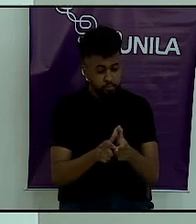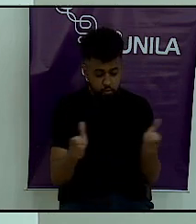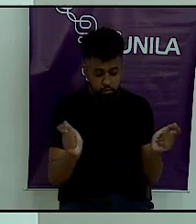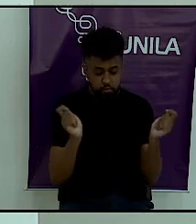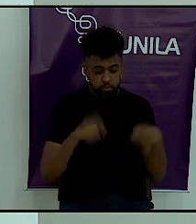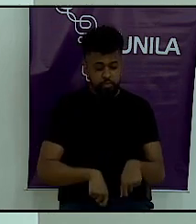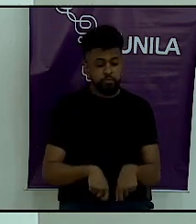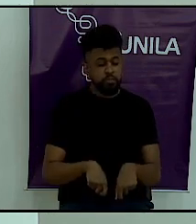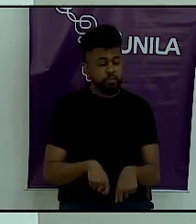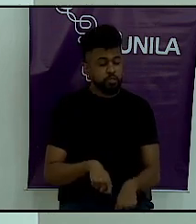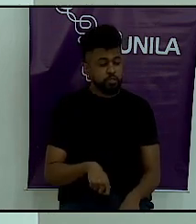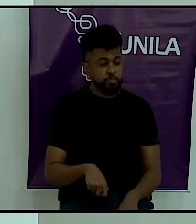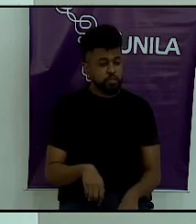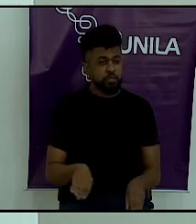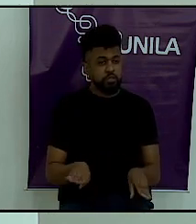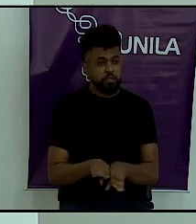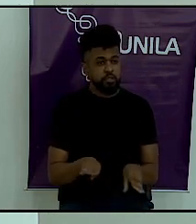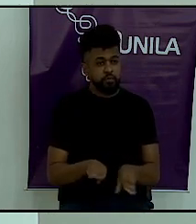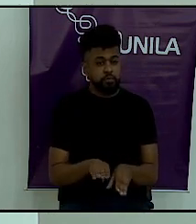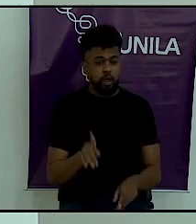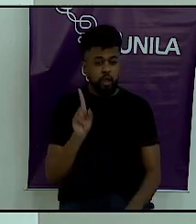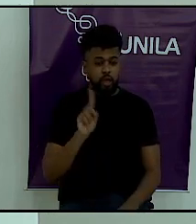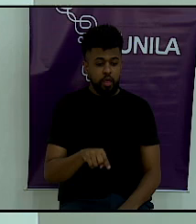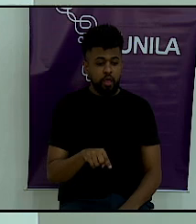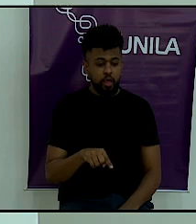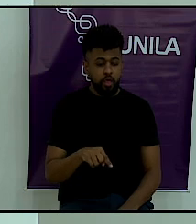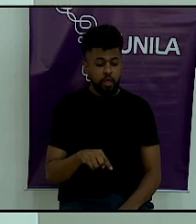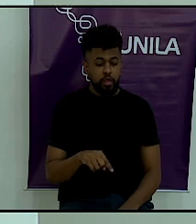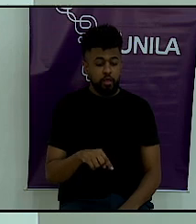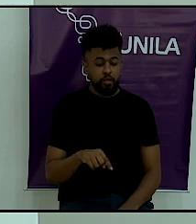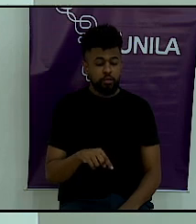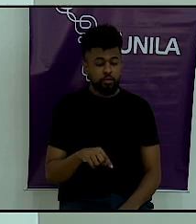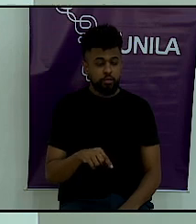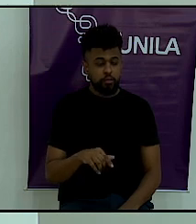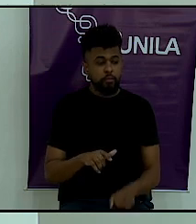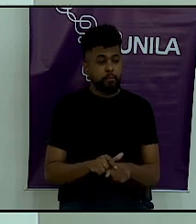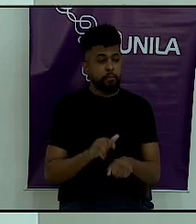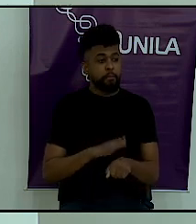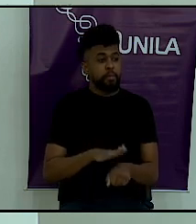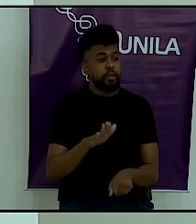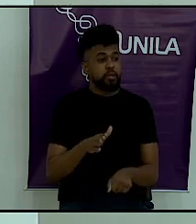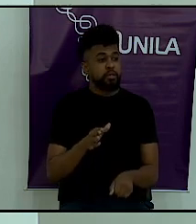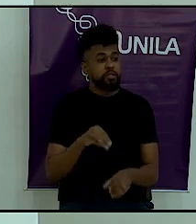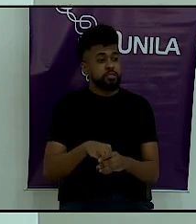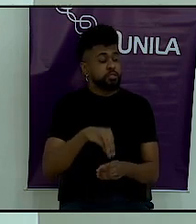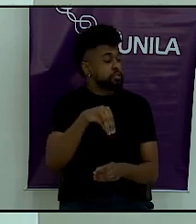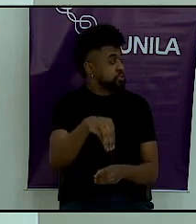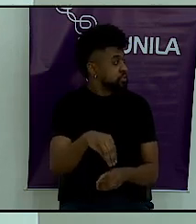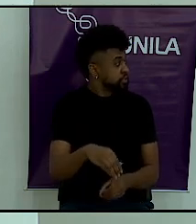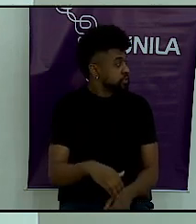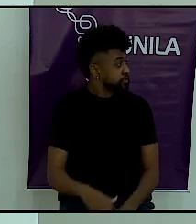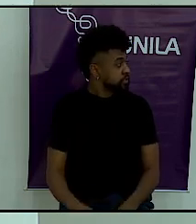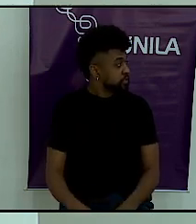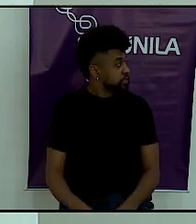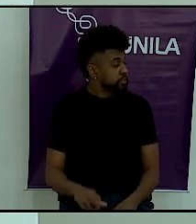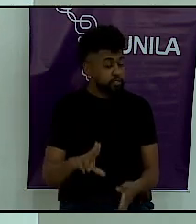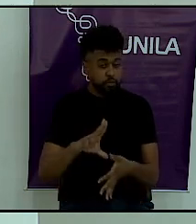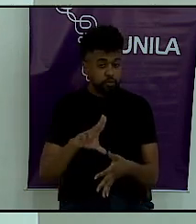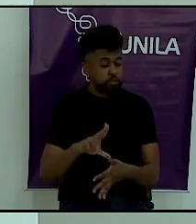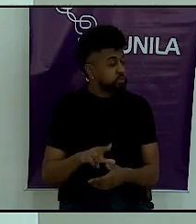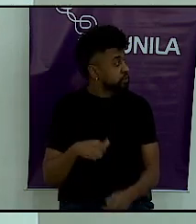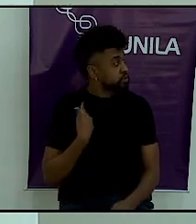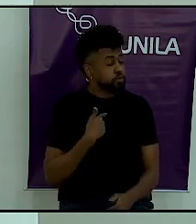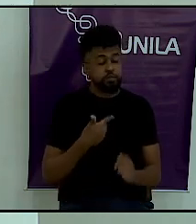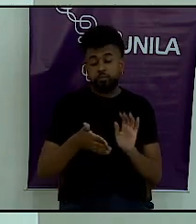institucional que, consequentemente, retornaria num ciclo virtuoso para mais fomento externo e melhor estruturação da UNILA. Essa é a